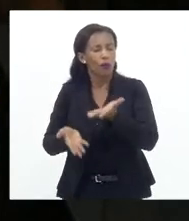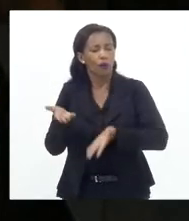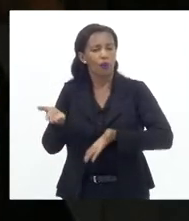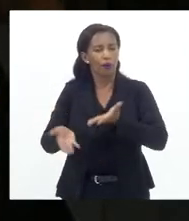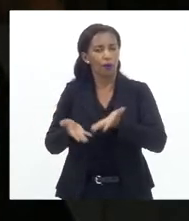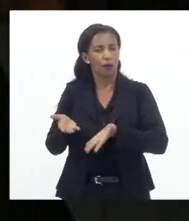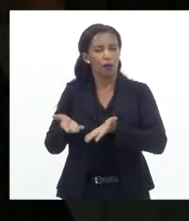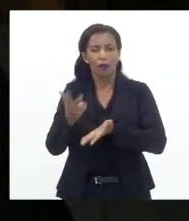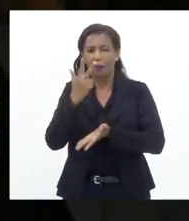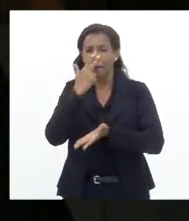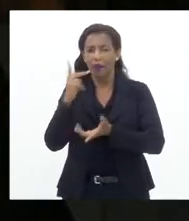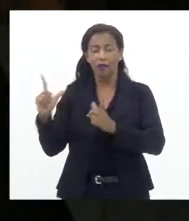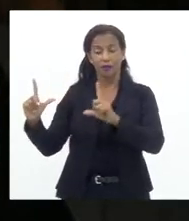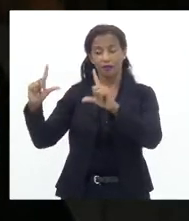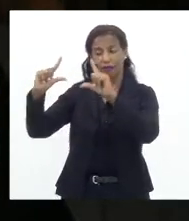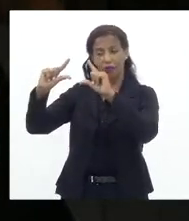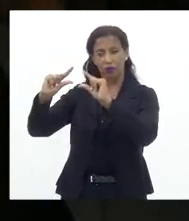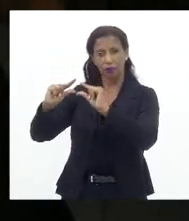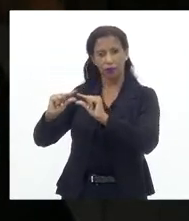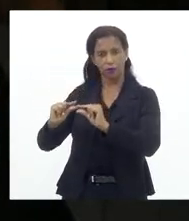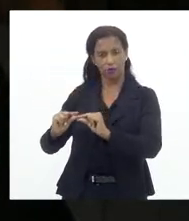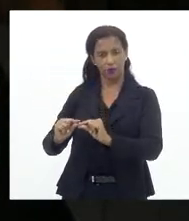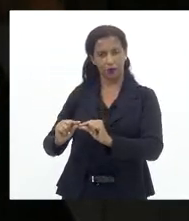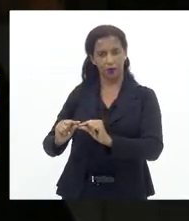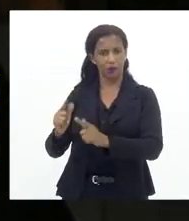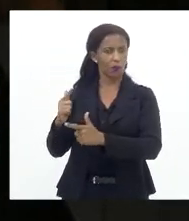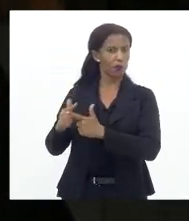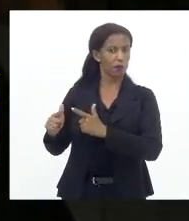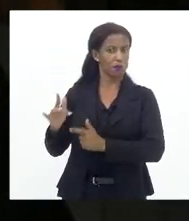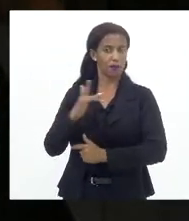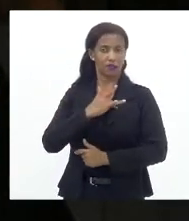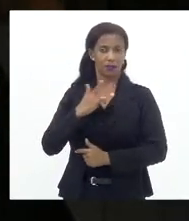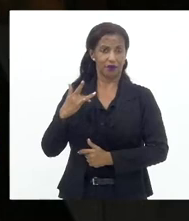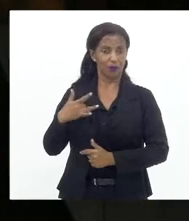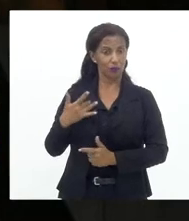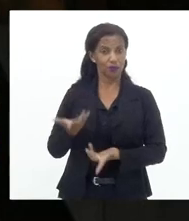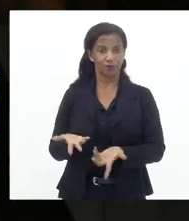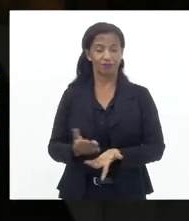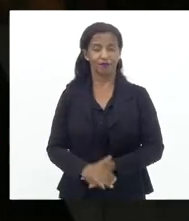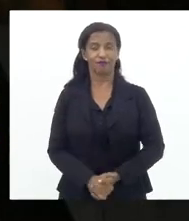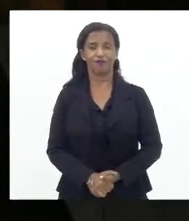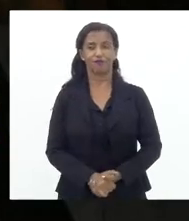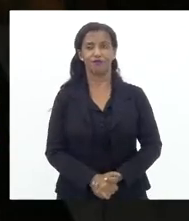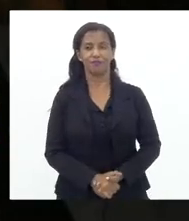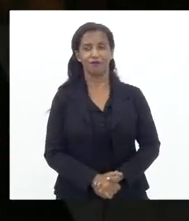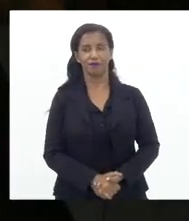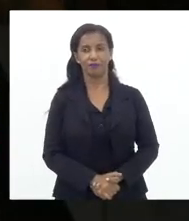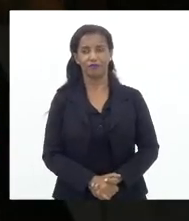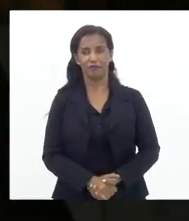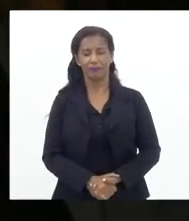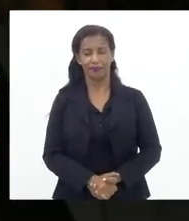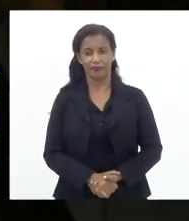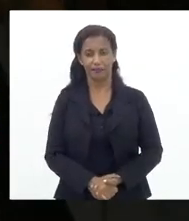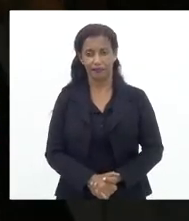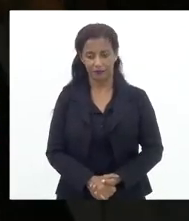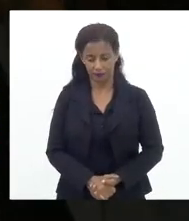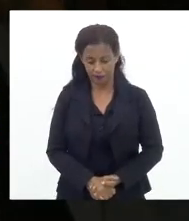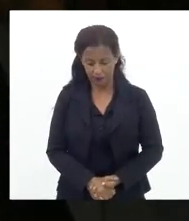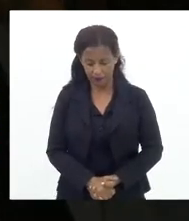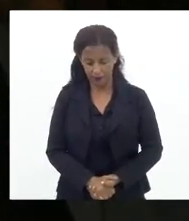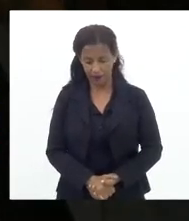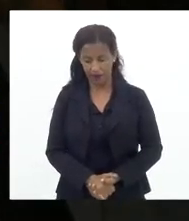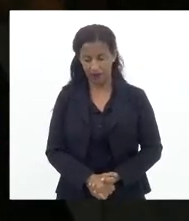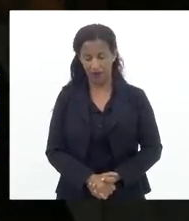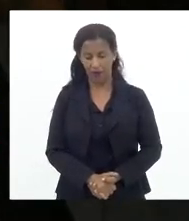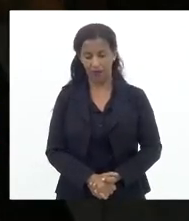e vai diminuir os custos com a saúde vai diminuir os custos com a saúde o outro